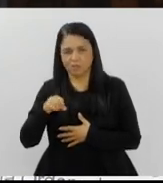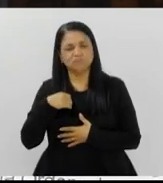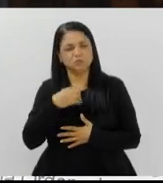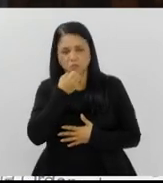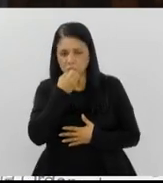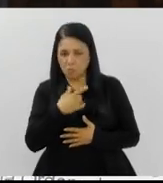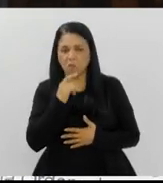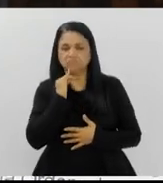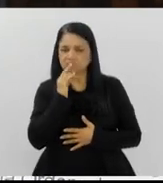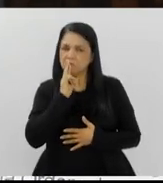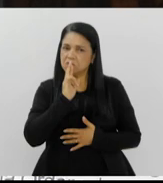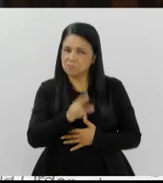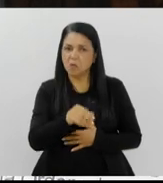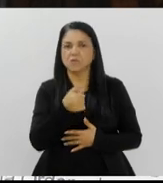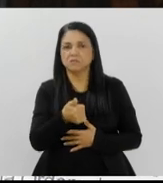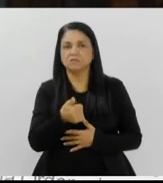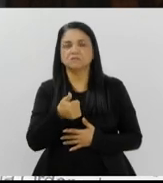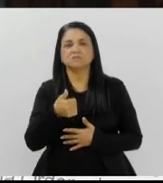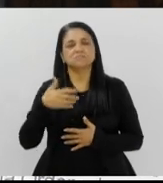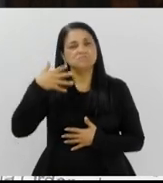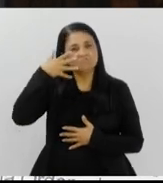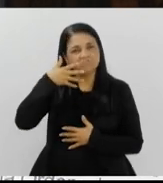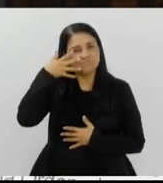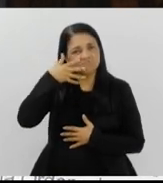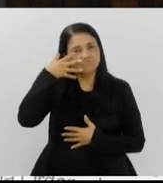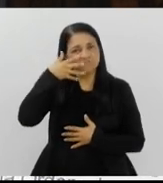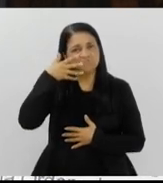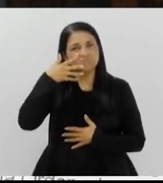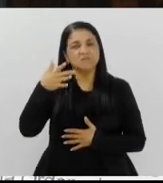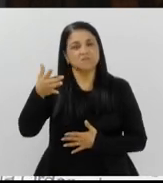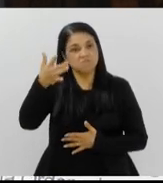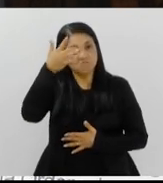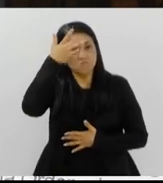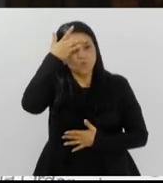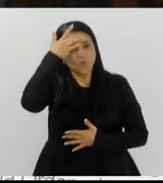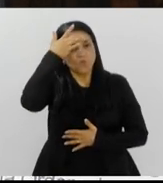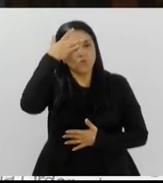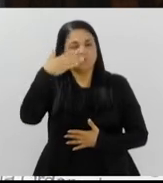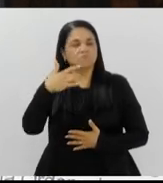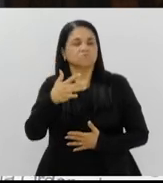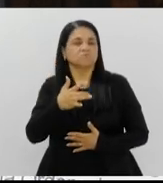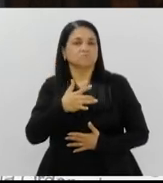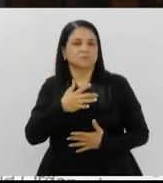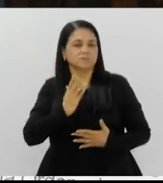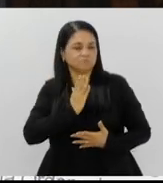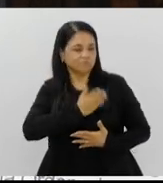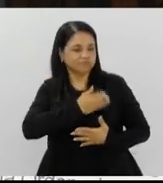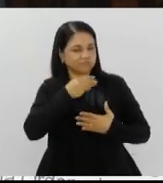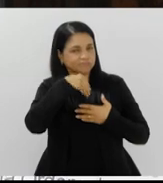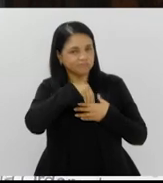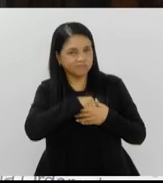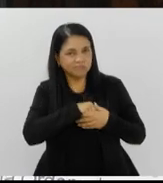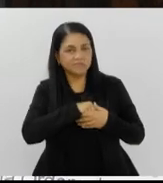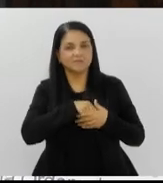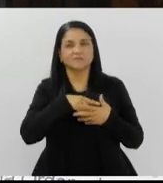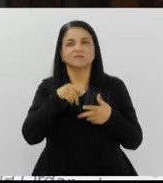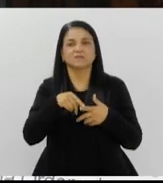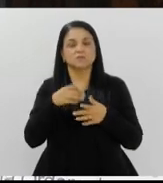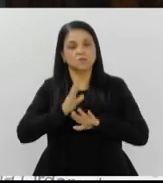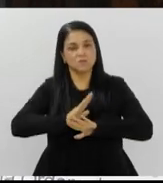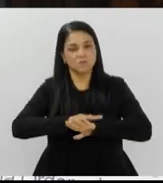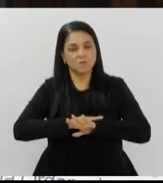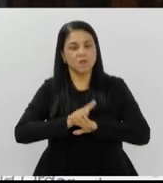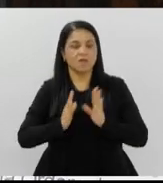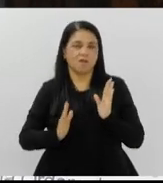contundente como você fez. Suas palavras, certamente, elas ficam no nosso coração, principalmente no momento em que nós estamos